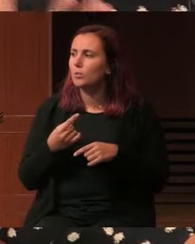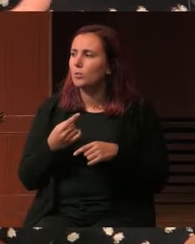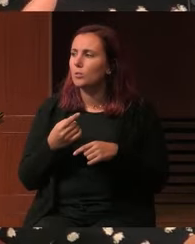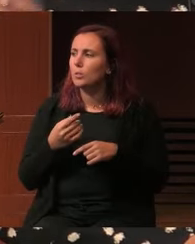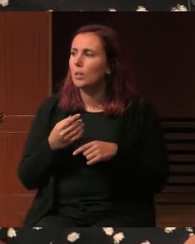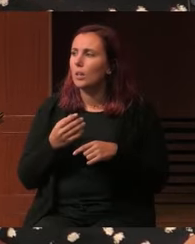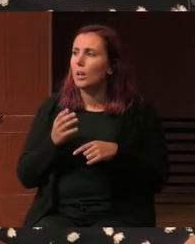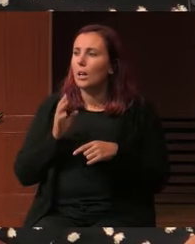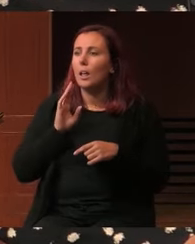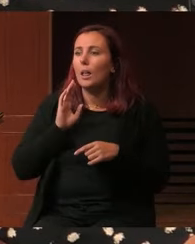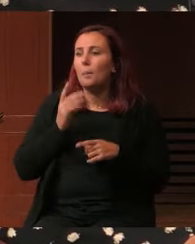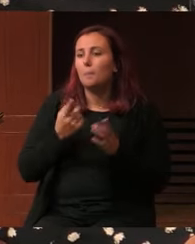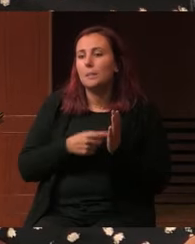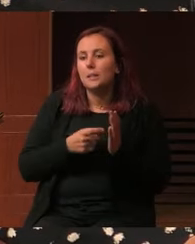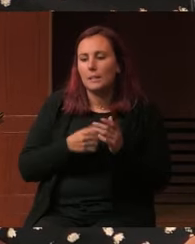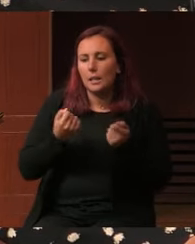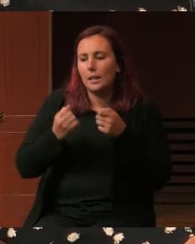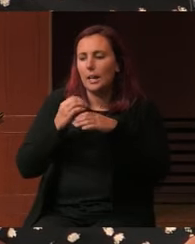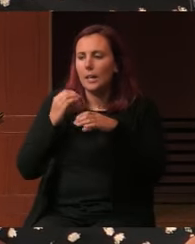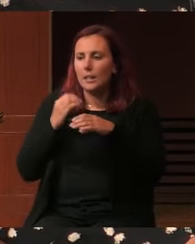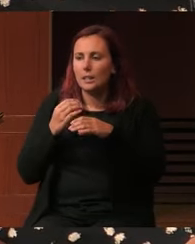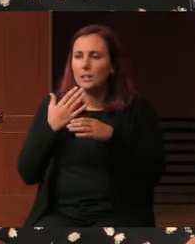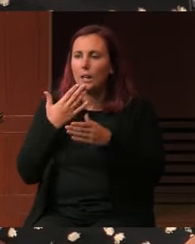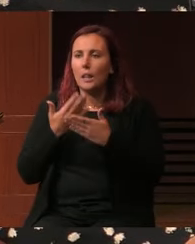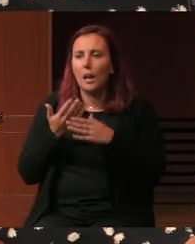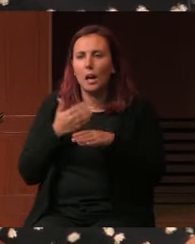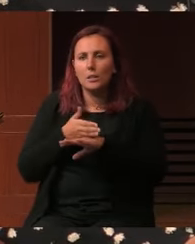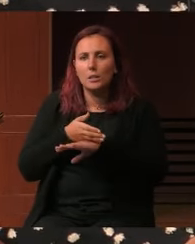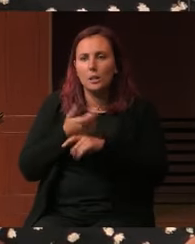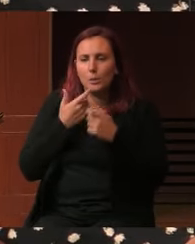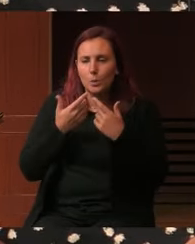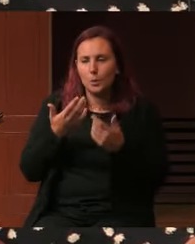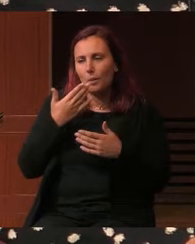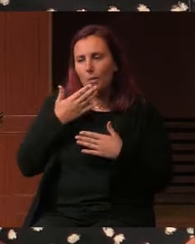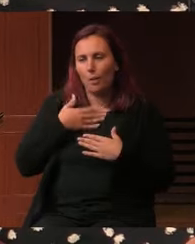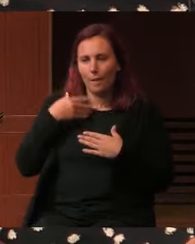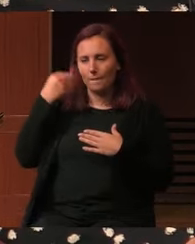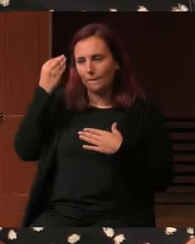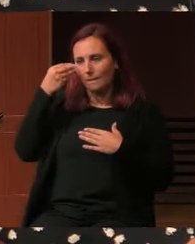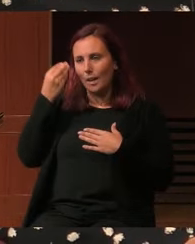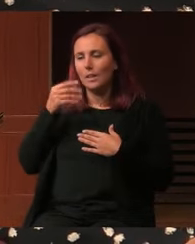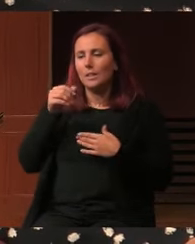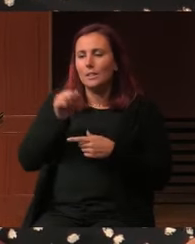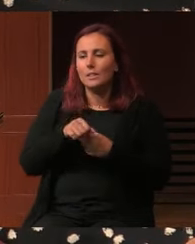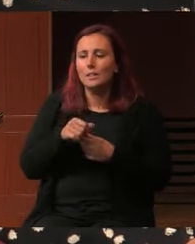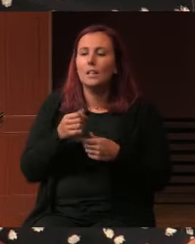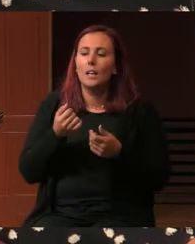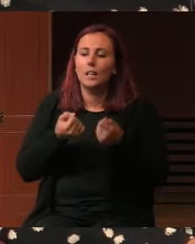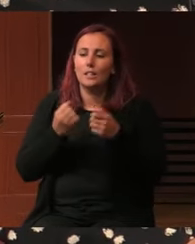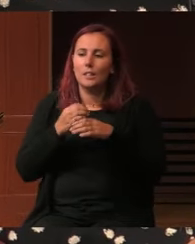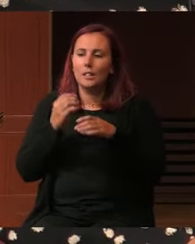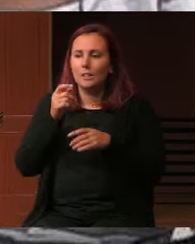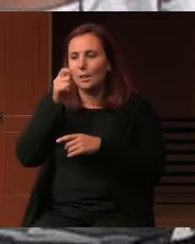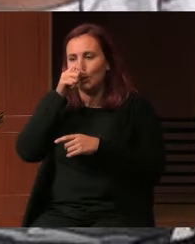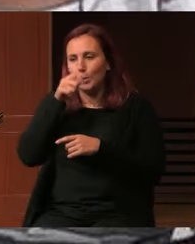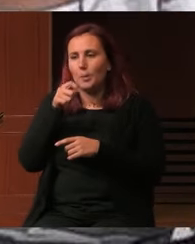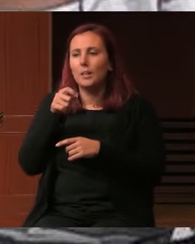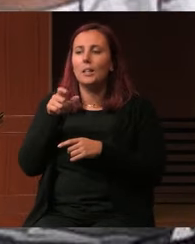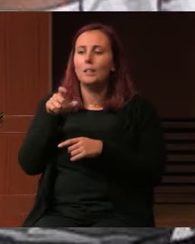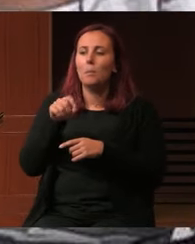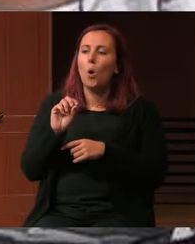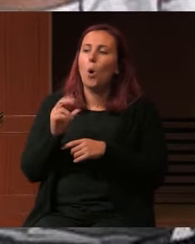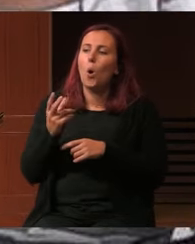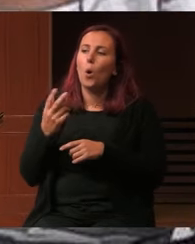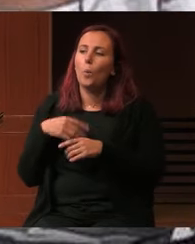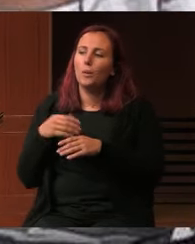excelentes carrinhas que nos tornam a todos nostálgicos, das excelentes carrinhas da Gulbenkian, ou dos dias em que elas